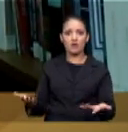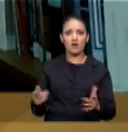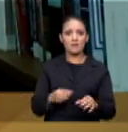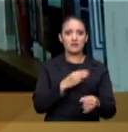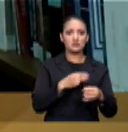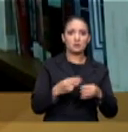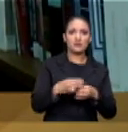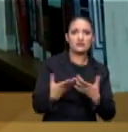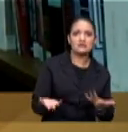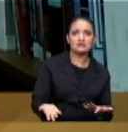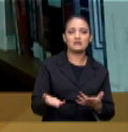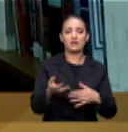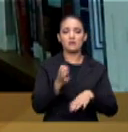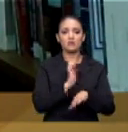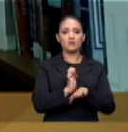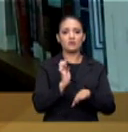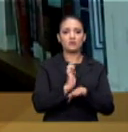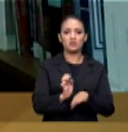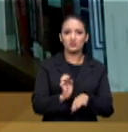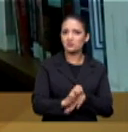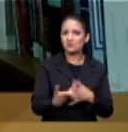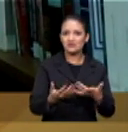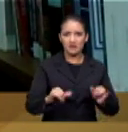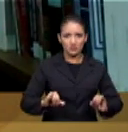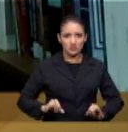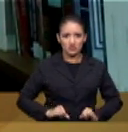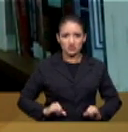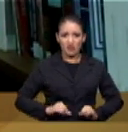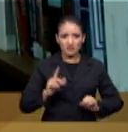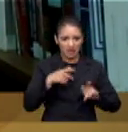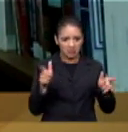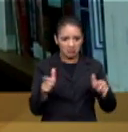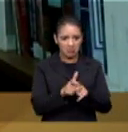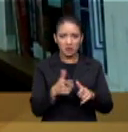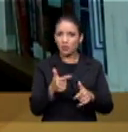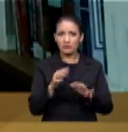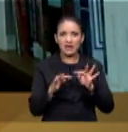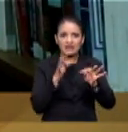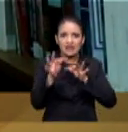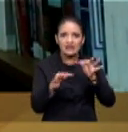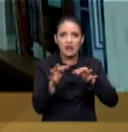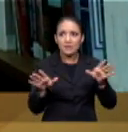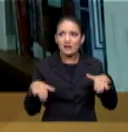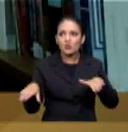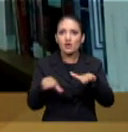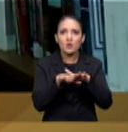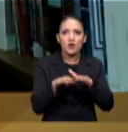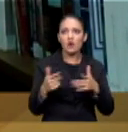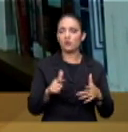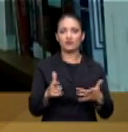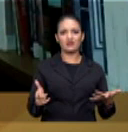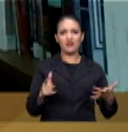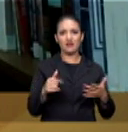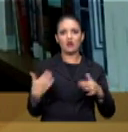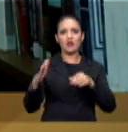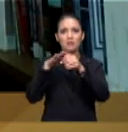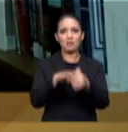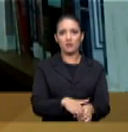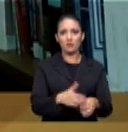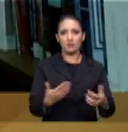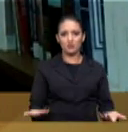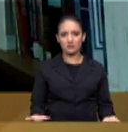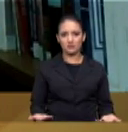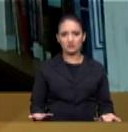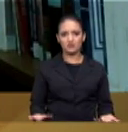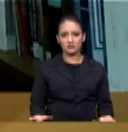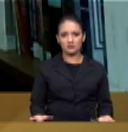são autarquias territoriais para merecerem esse maltratamento por parte dos órgãos federais, como a Receita Federal, com